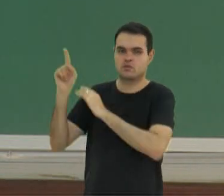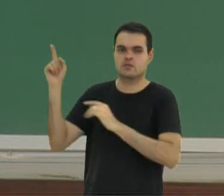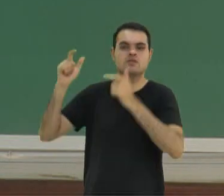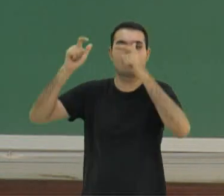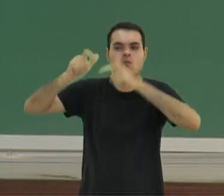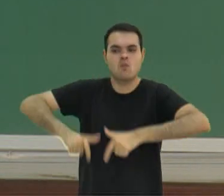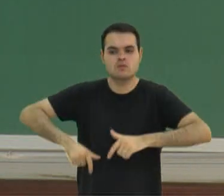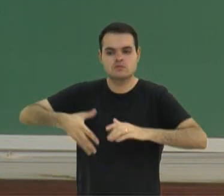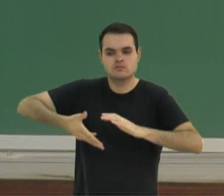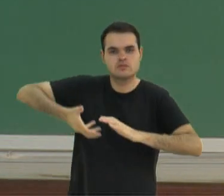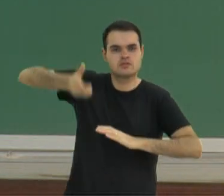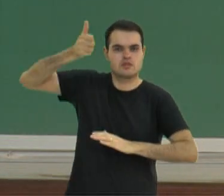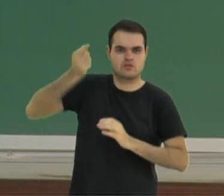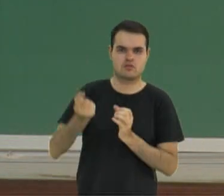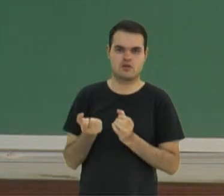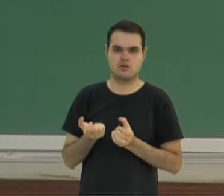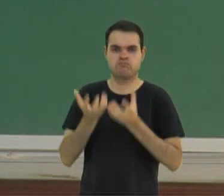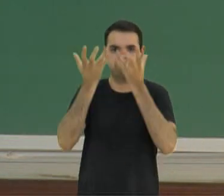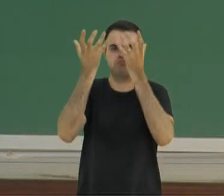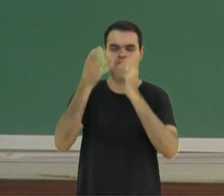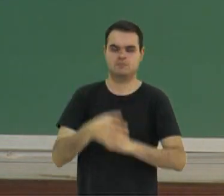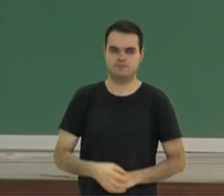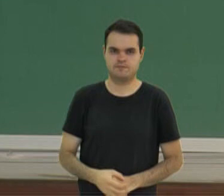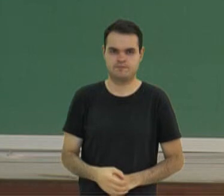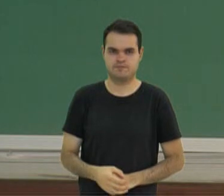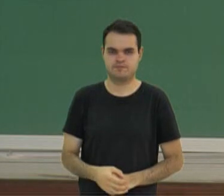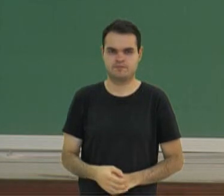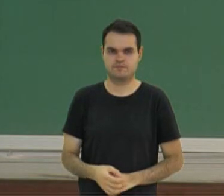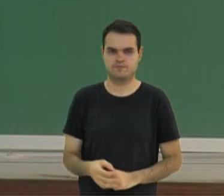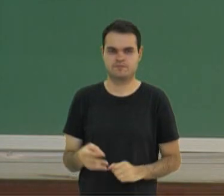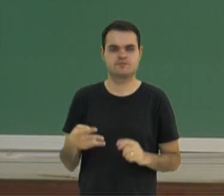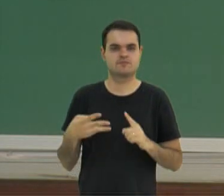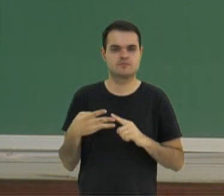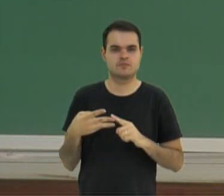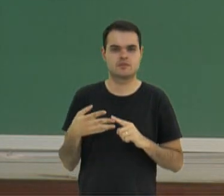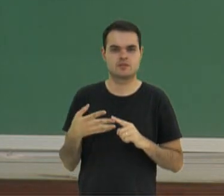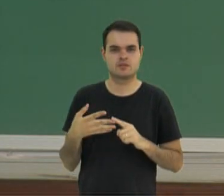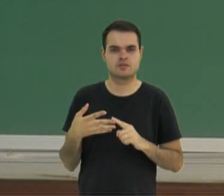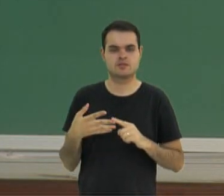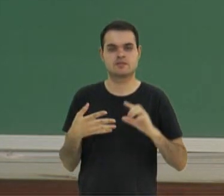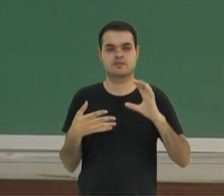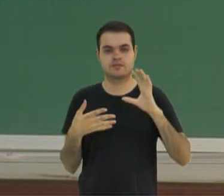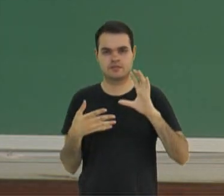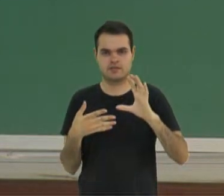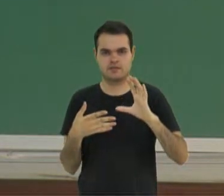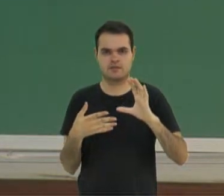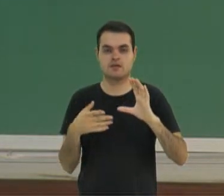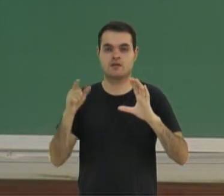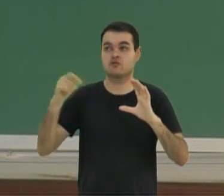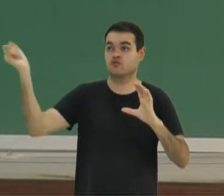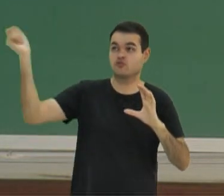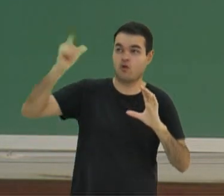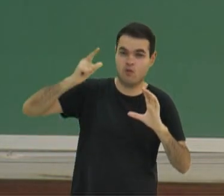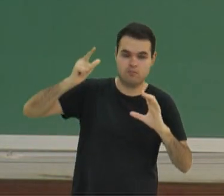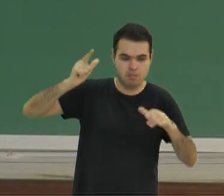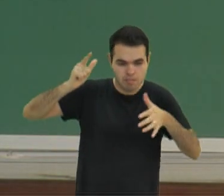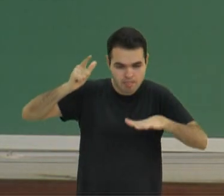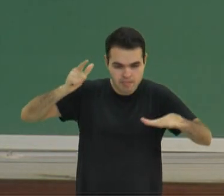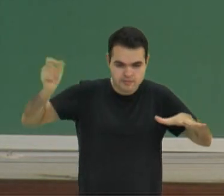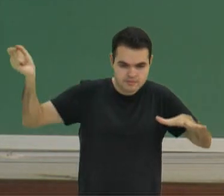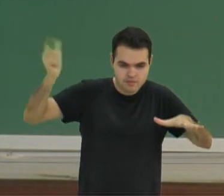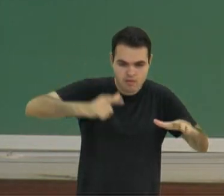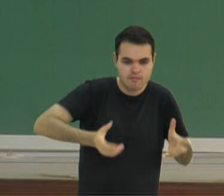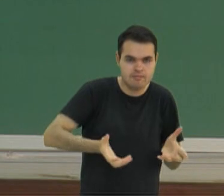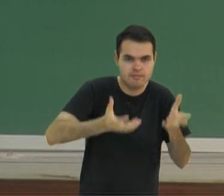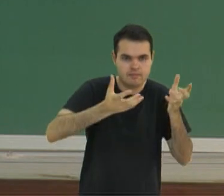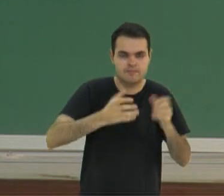que é extraído esse calor. Item C, pelo sol que aquece a água com radiação ultravioleta. Olha a pegadinha, meu